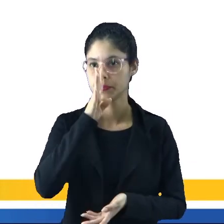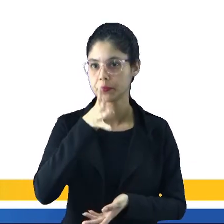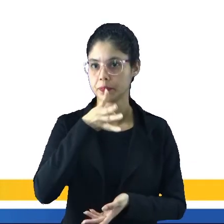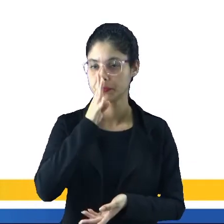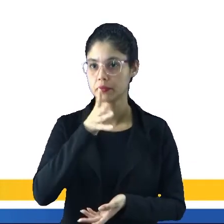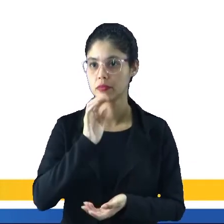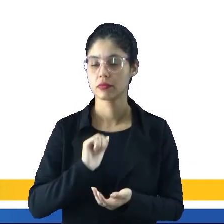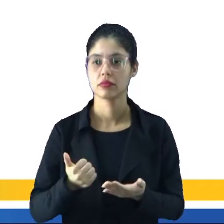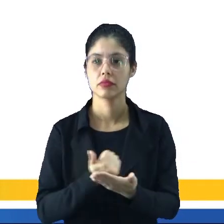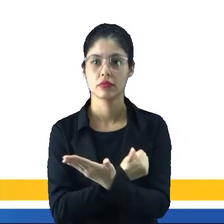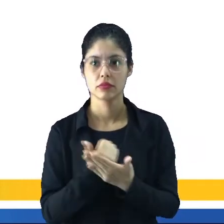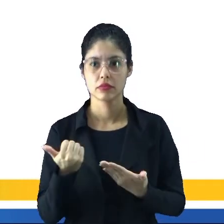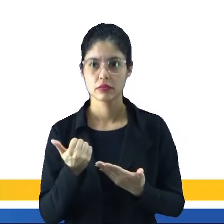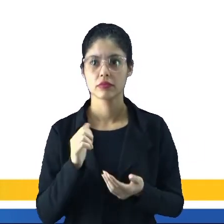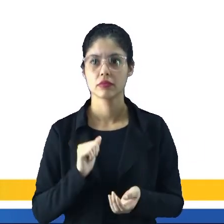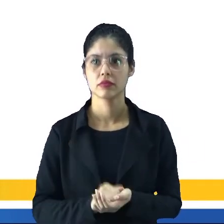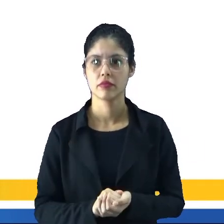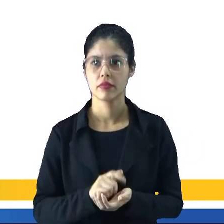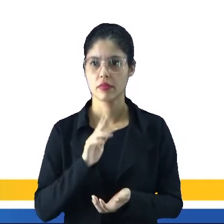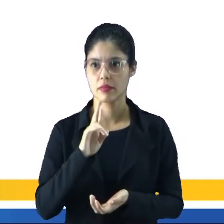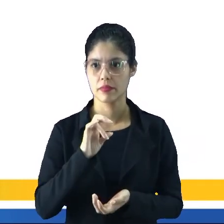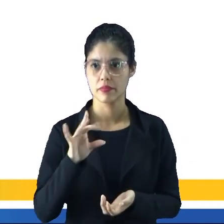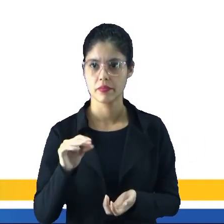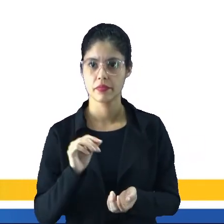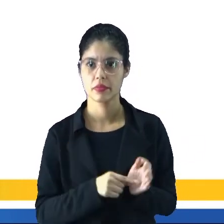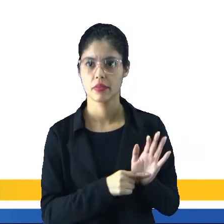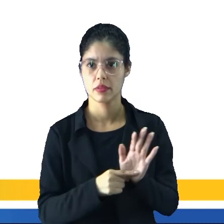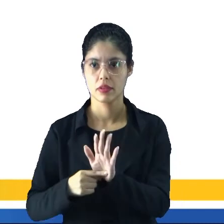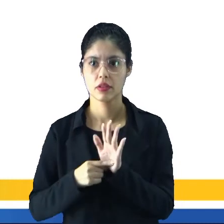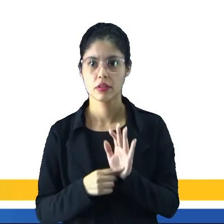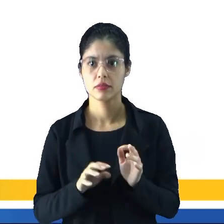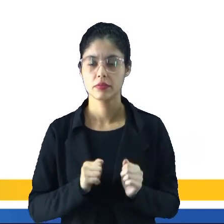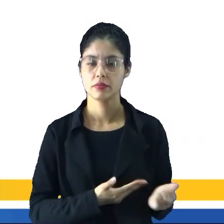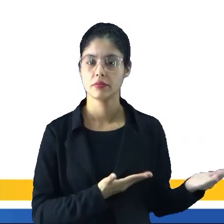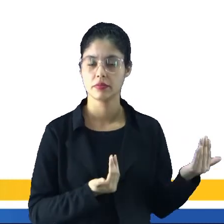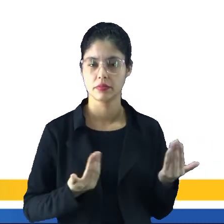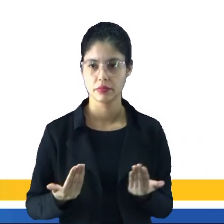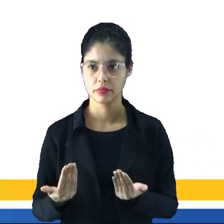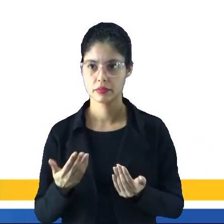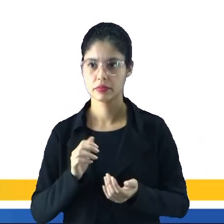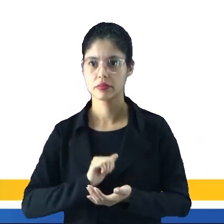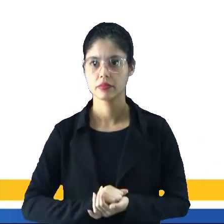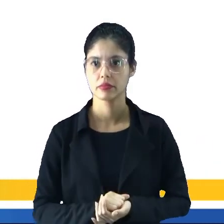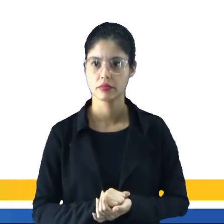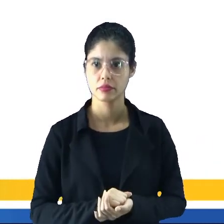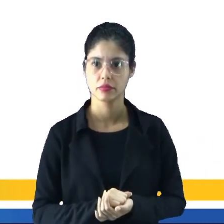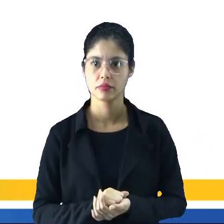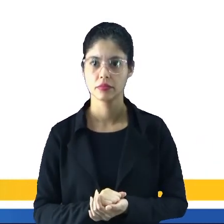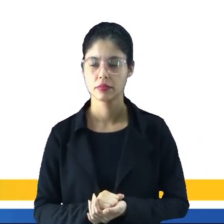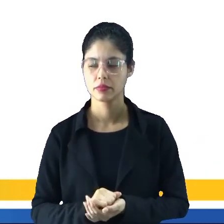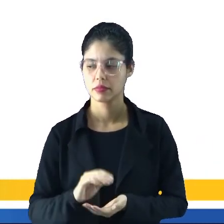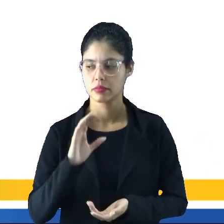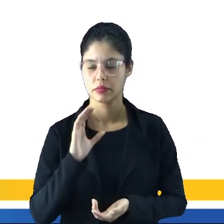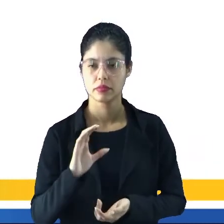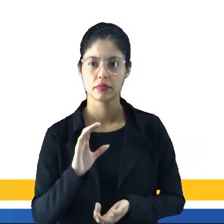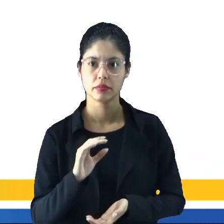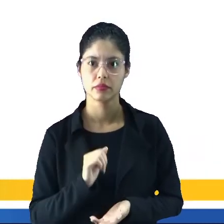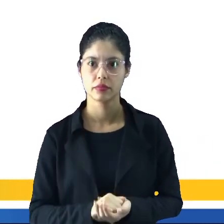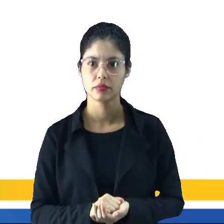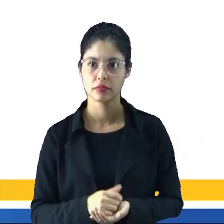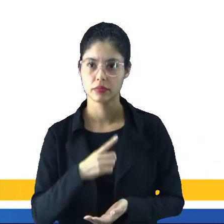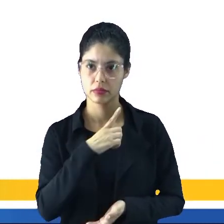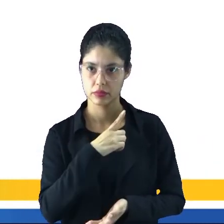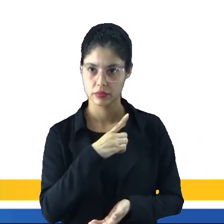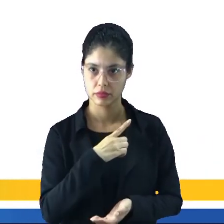B. Criticar as ações agressivas demonstradas nos tumultos pelos jovens.